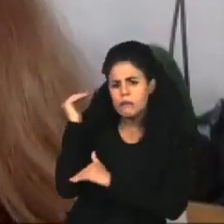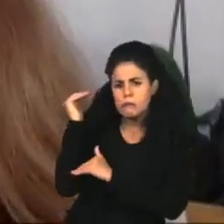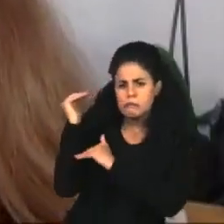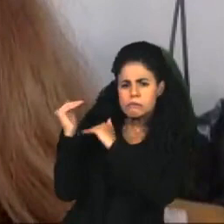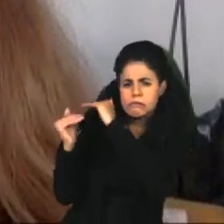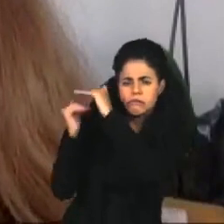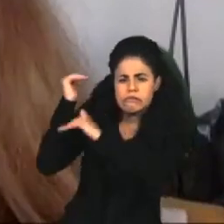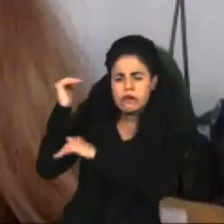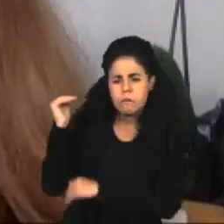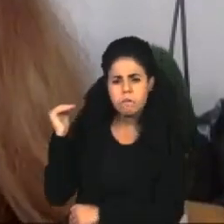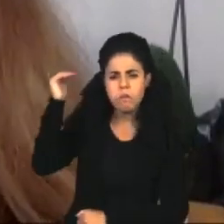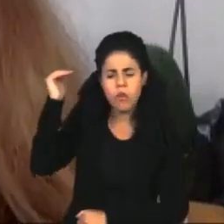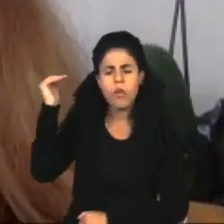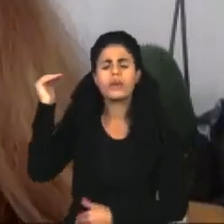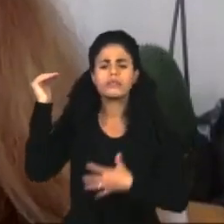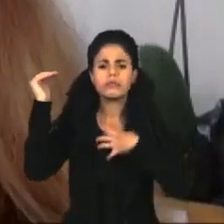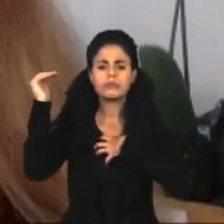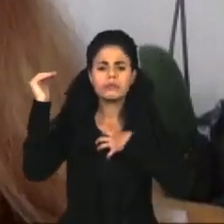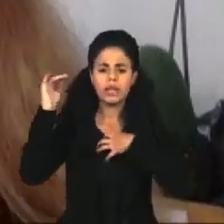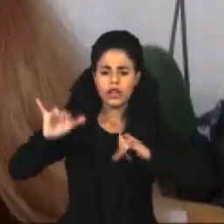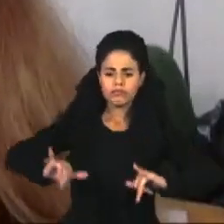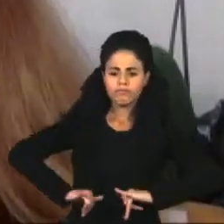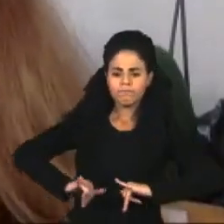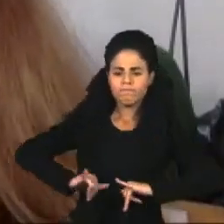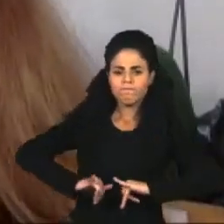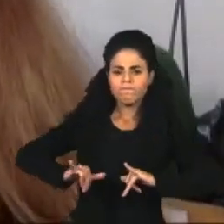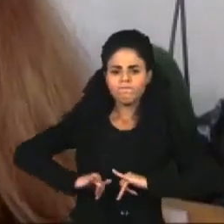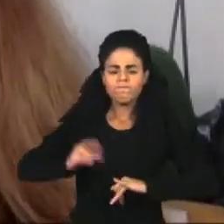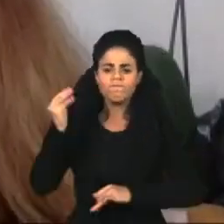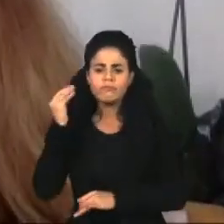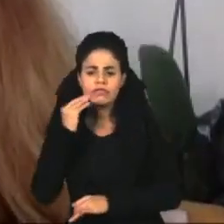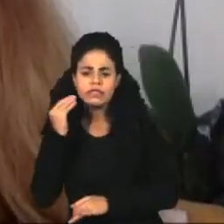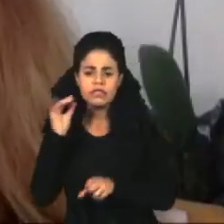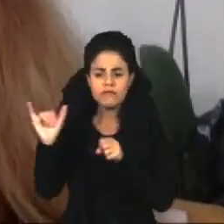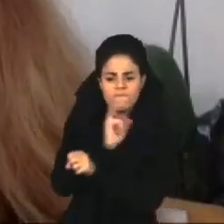que passou por isso, é imputada uma pecha de